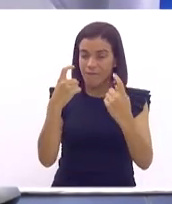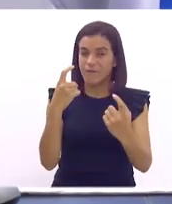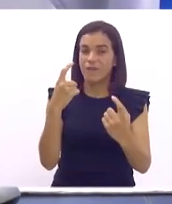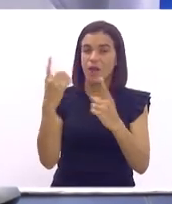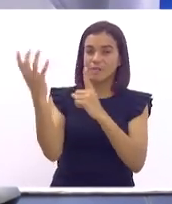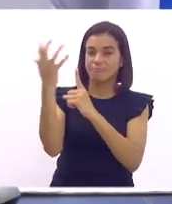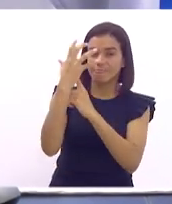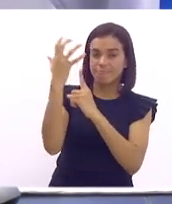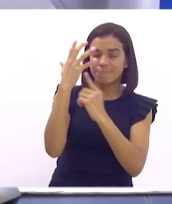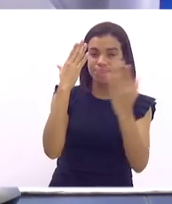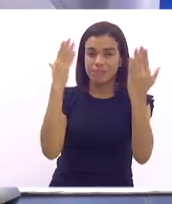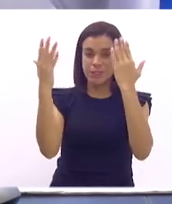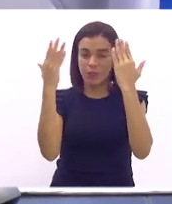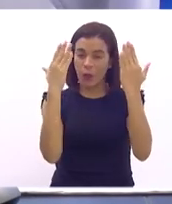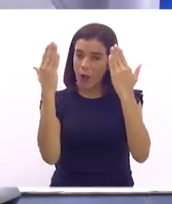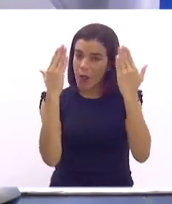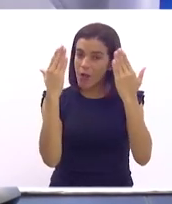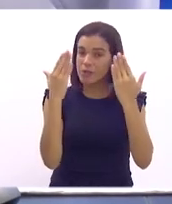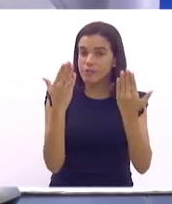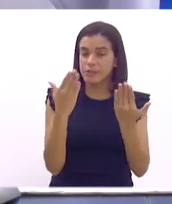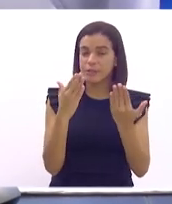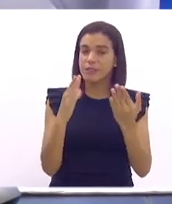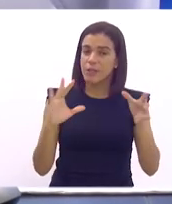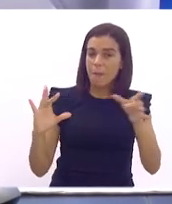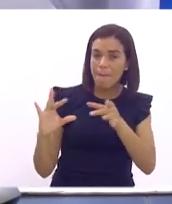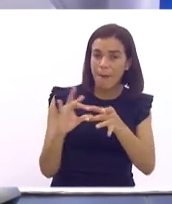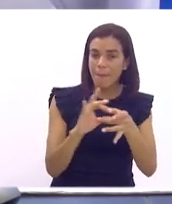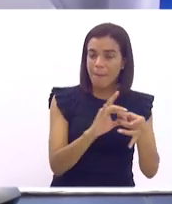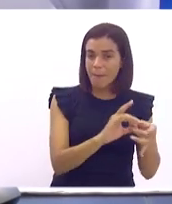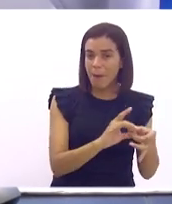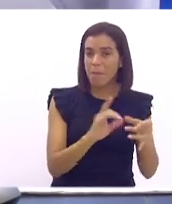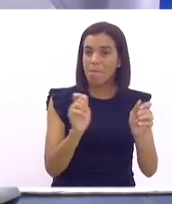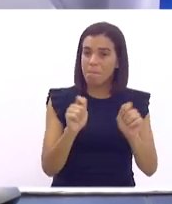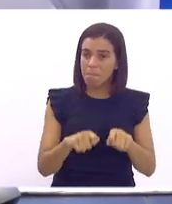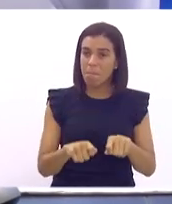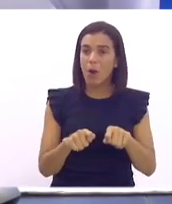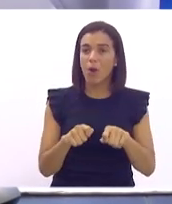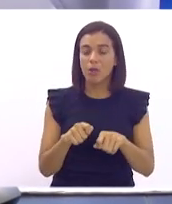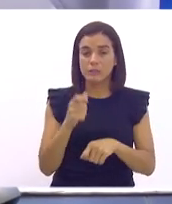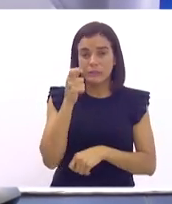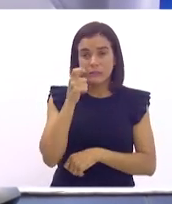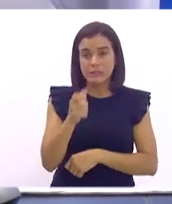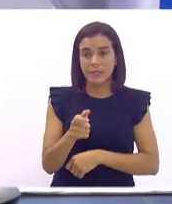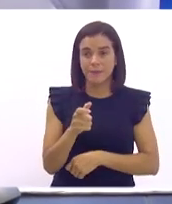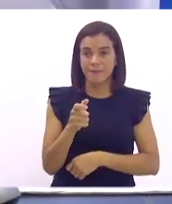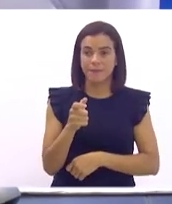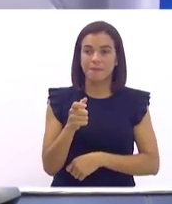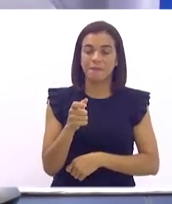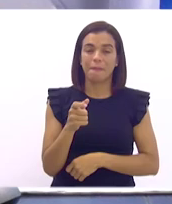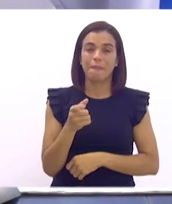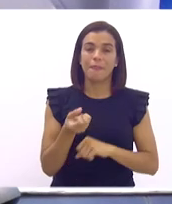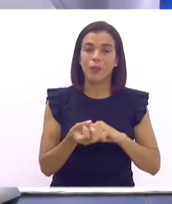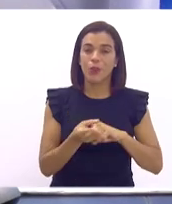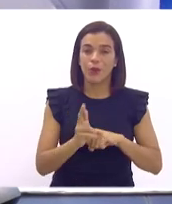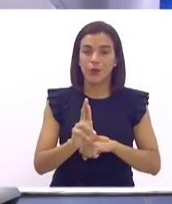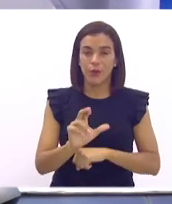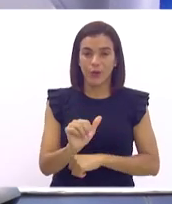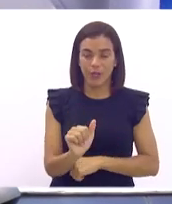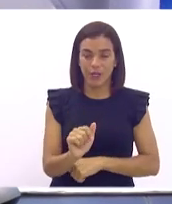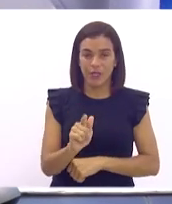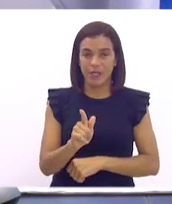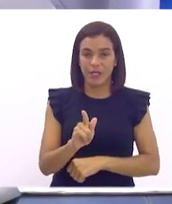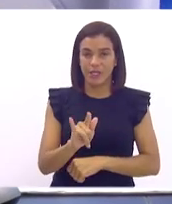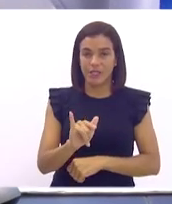ajustar esses atores para um encontro é que eu acho que pode ser bem interessante. Doutora Dilga, em seguida,